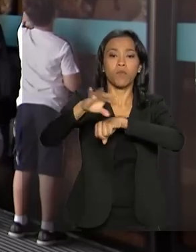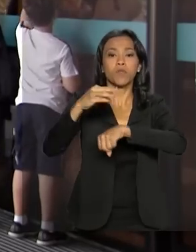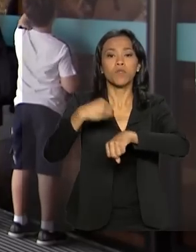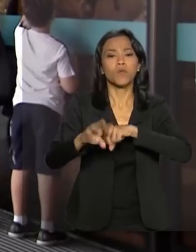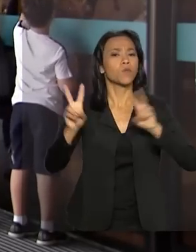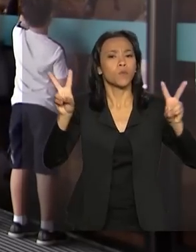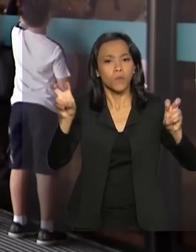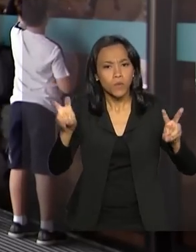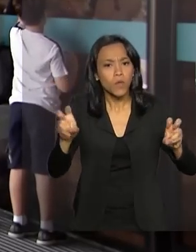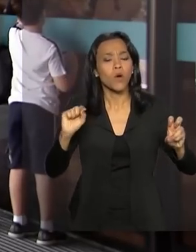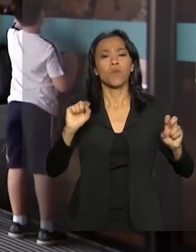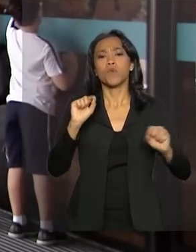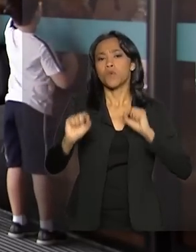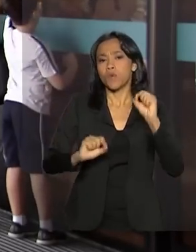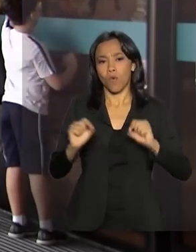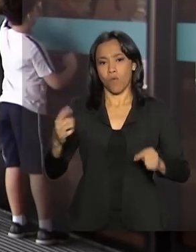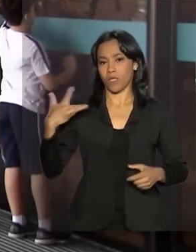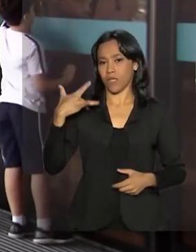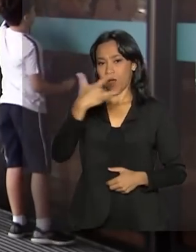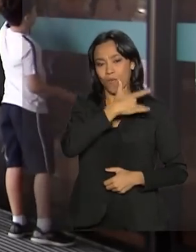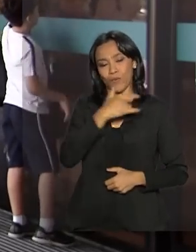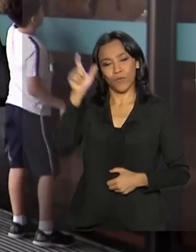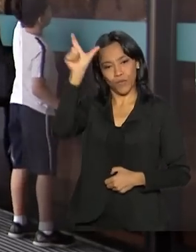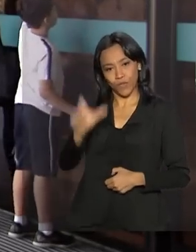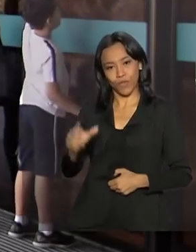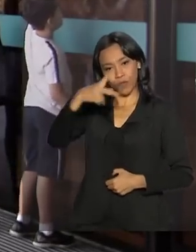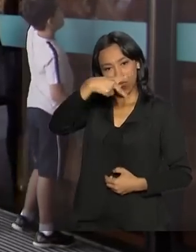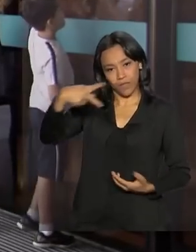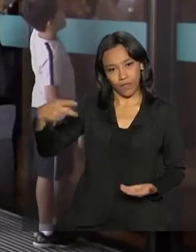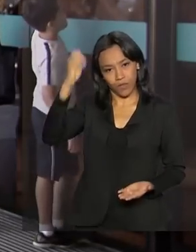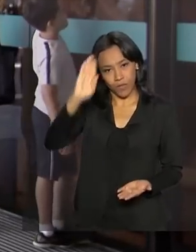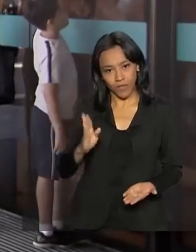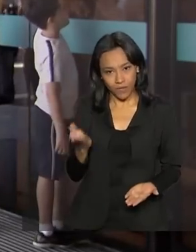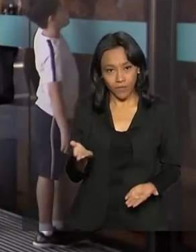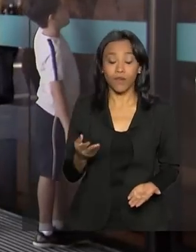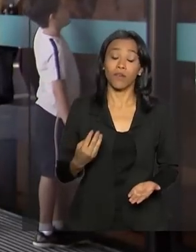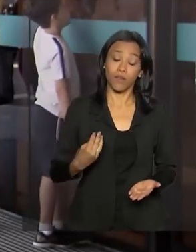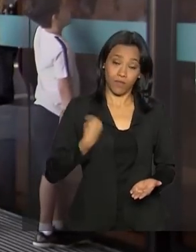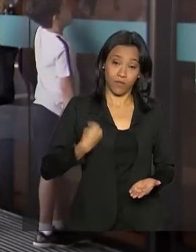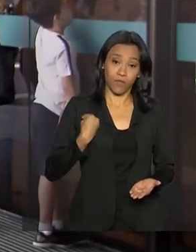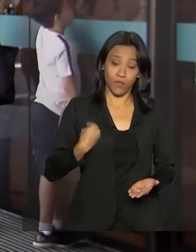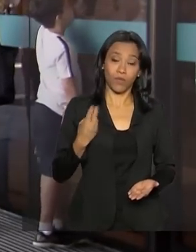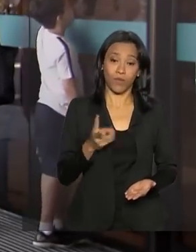a respeito do estado de saúde do presidente da República. Fique